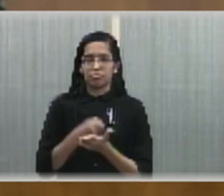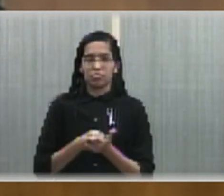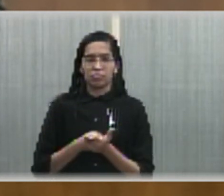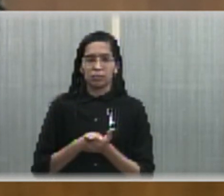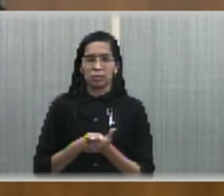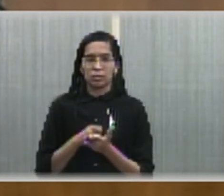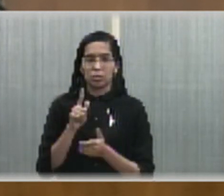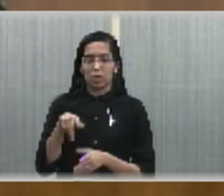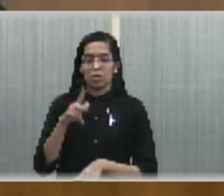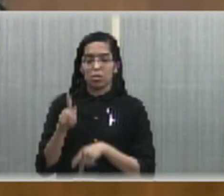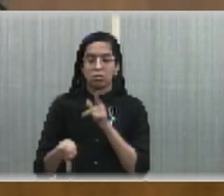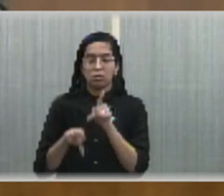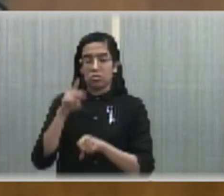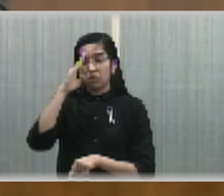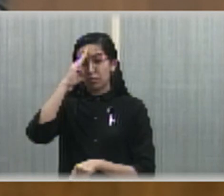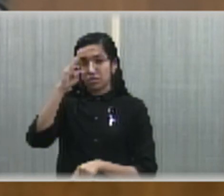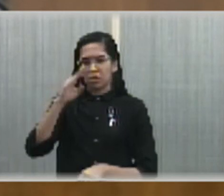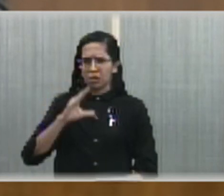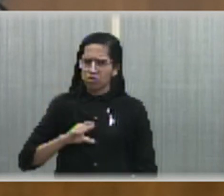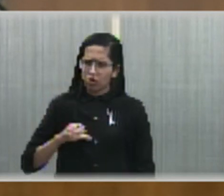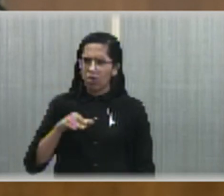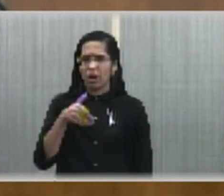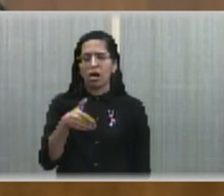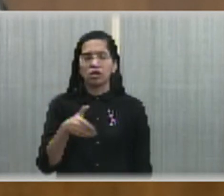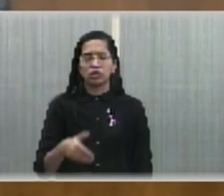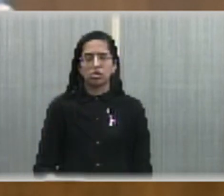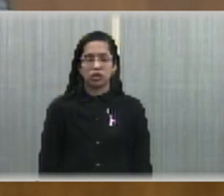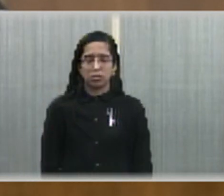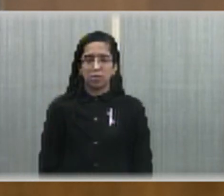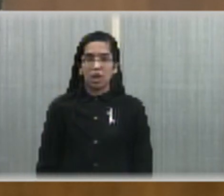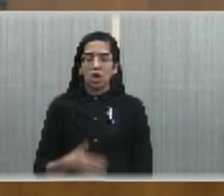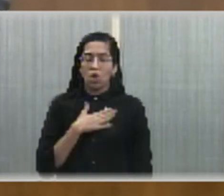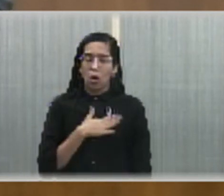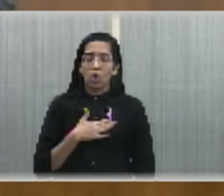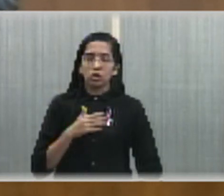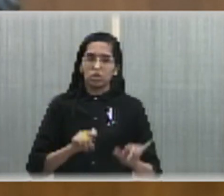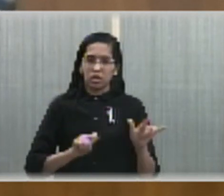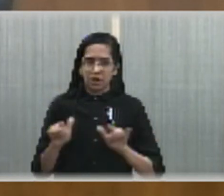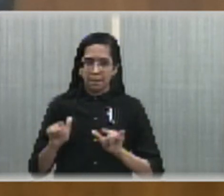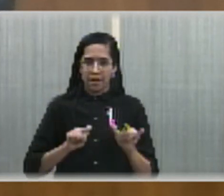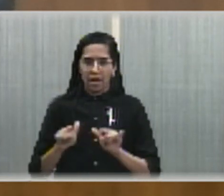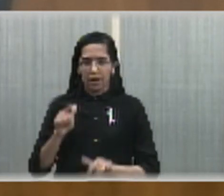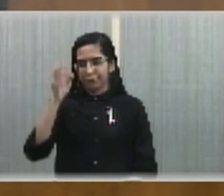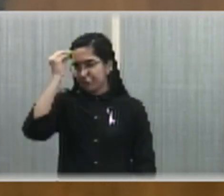e é um povo, acima de tudo, bravo, trabalhador, que não